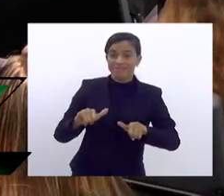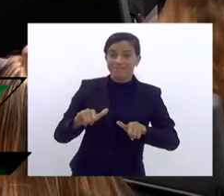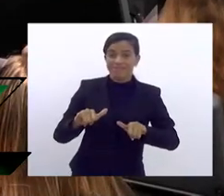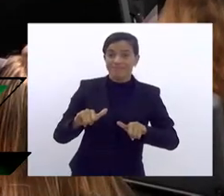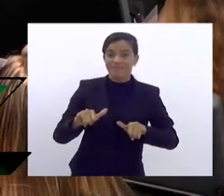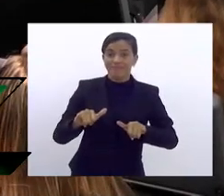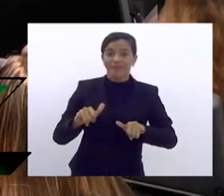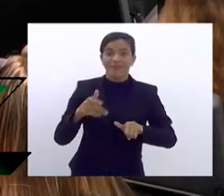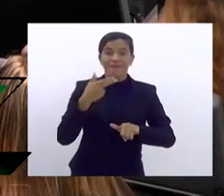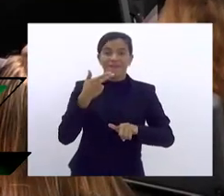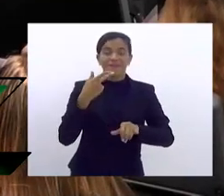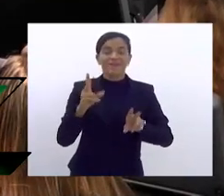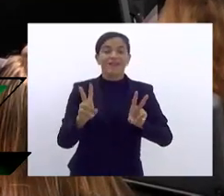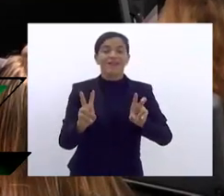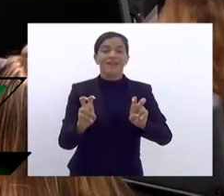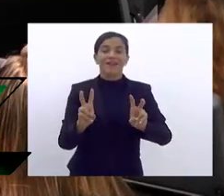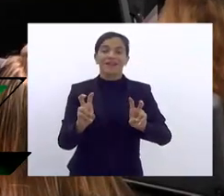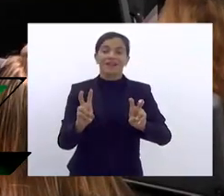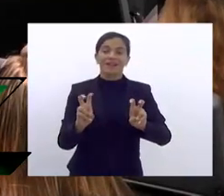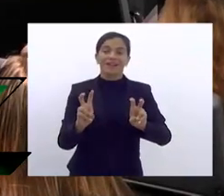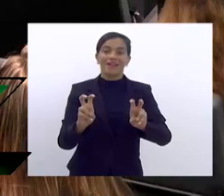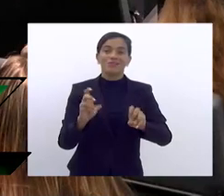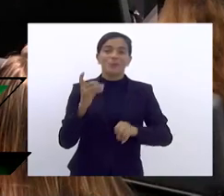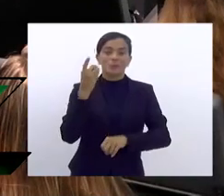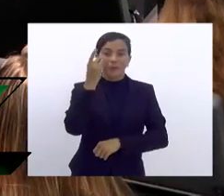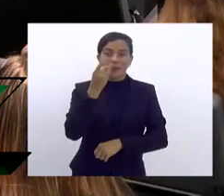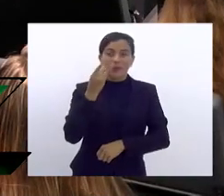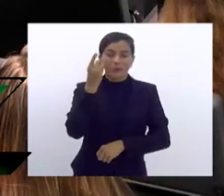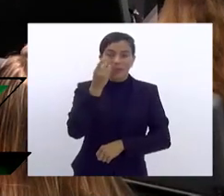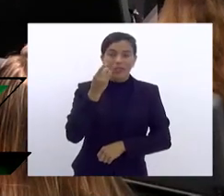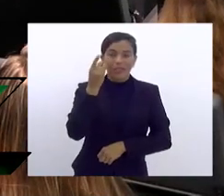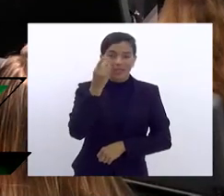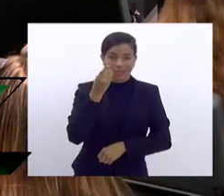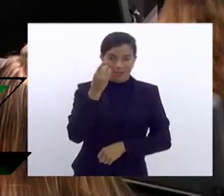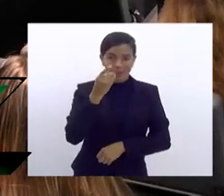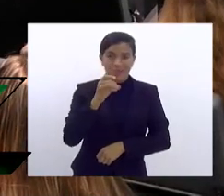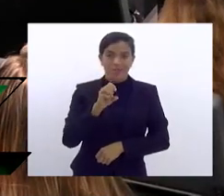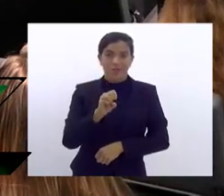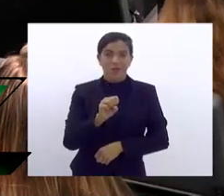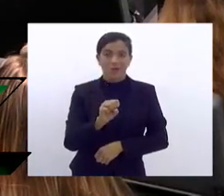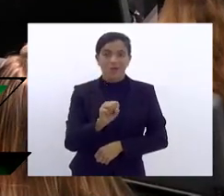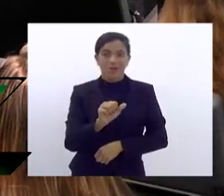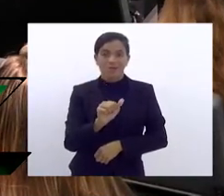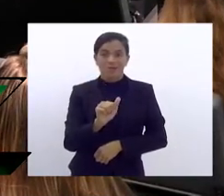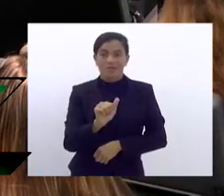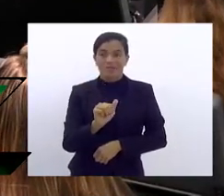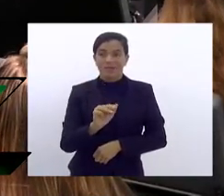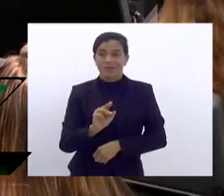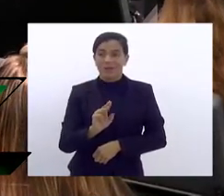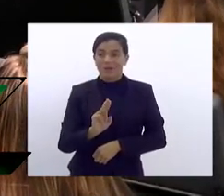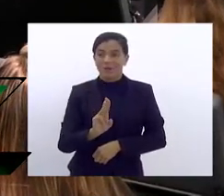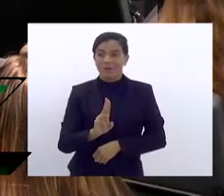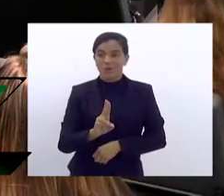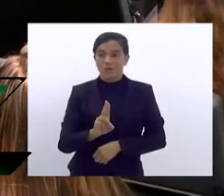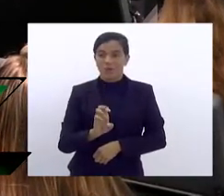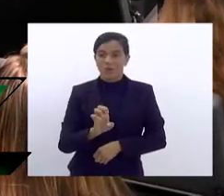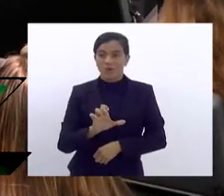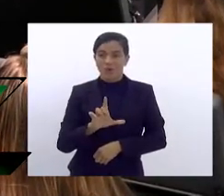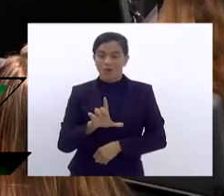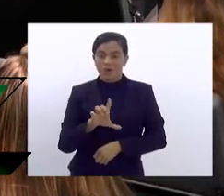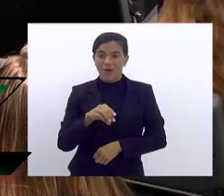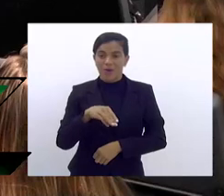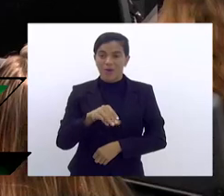falar do que o deputado Samuel Malafaia que faz parte da nossa